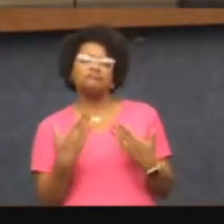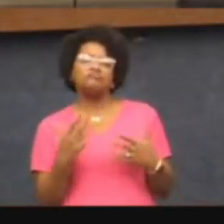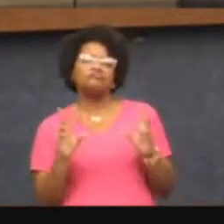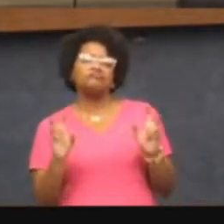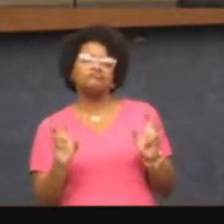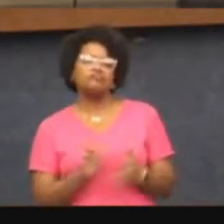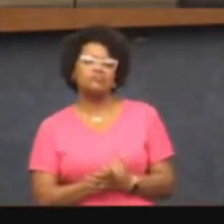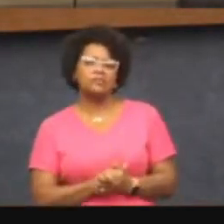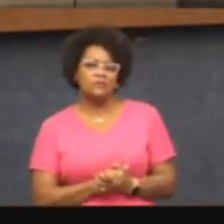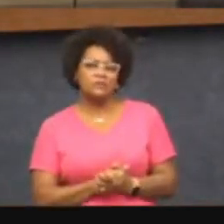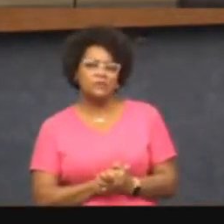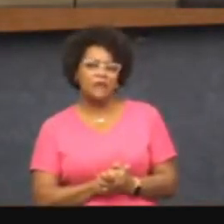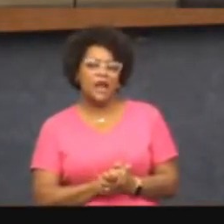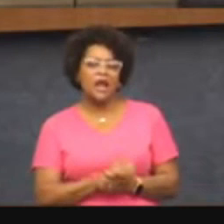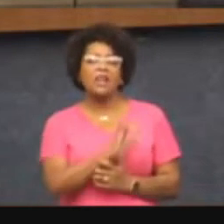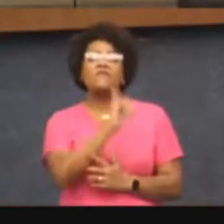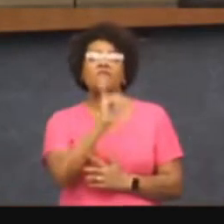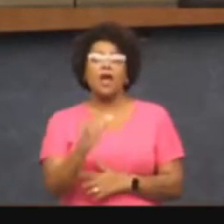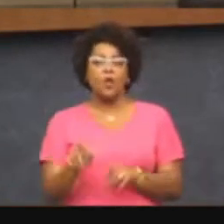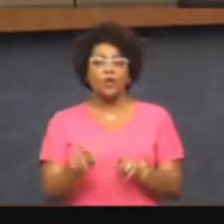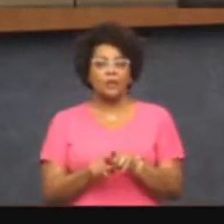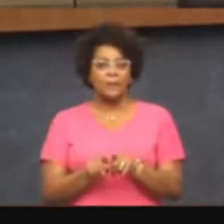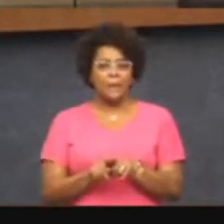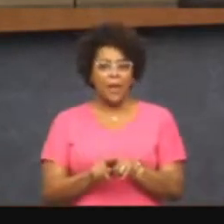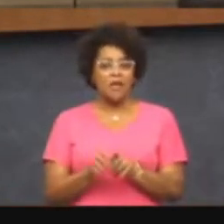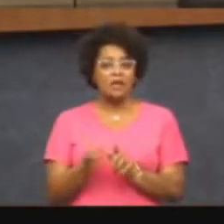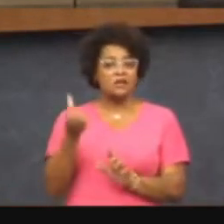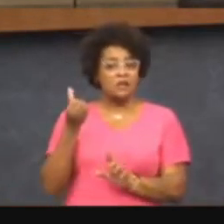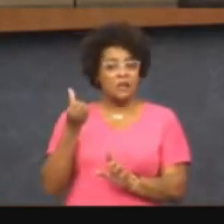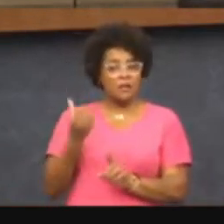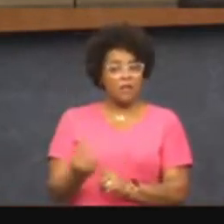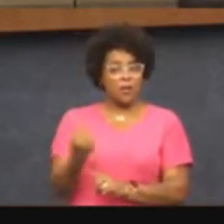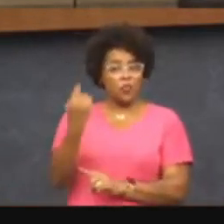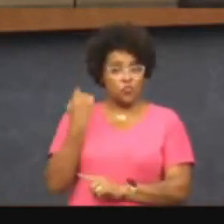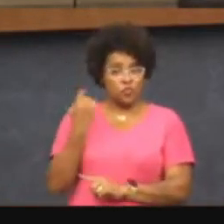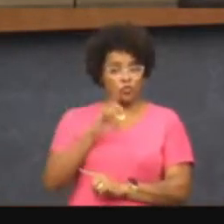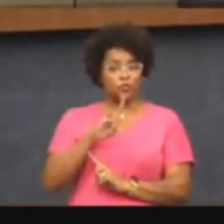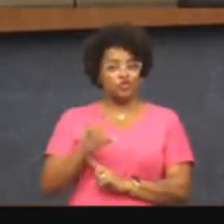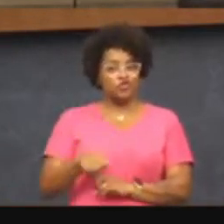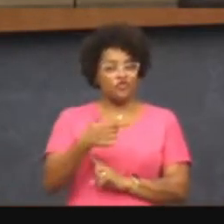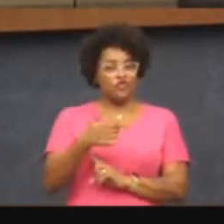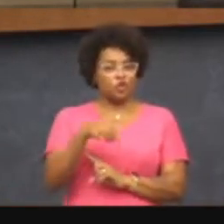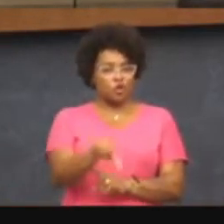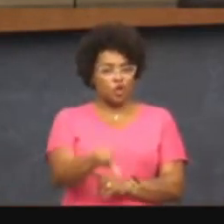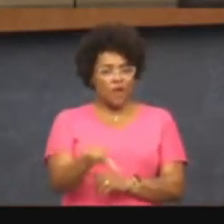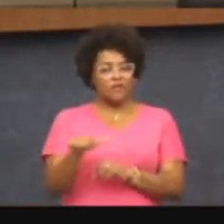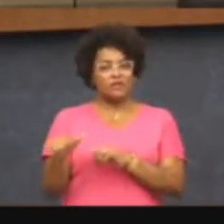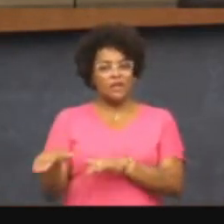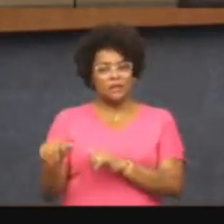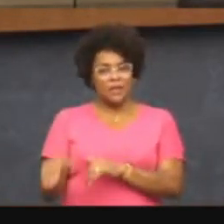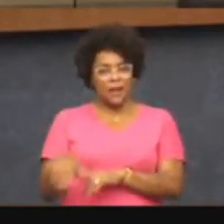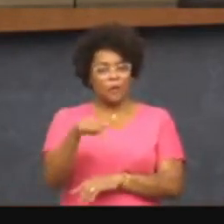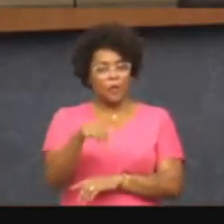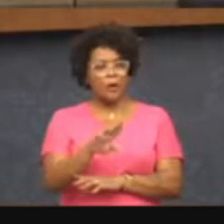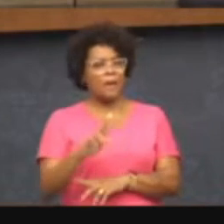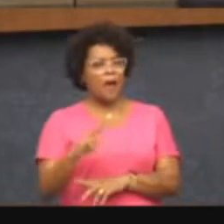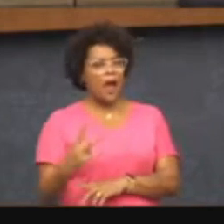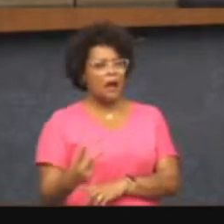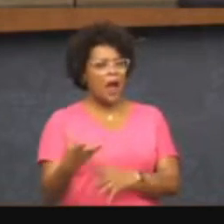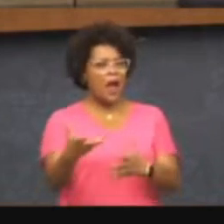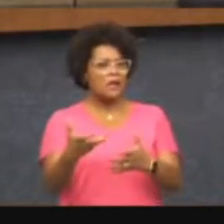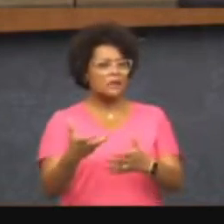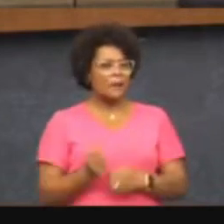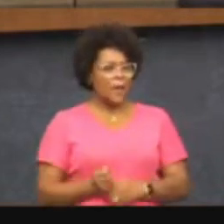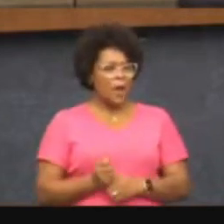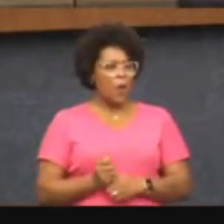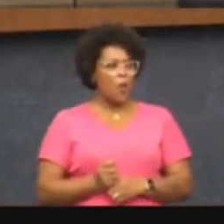também na matéria, o repórter, que desde sexta-feira passada, dia 29 de setembro, Belo Horizonte recebeu a guarda provisória